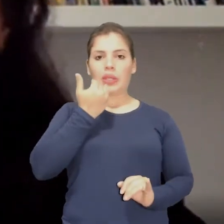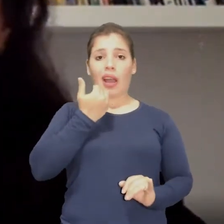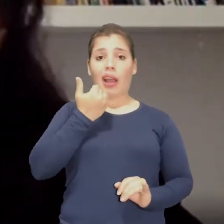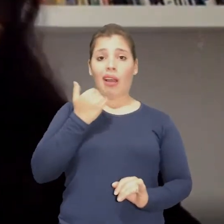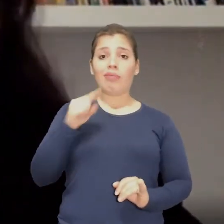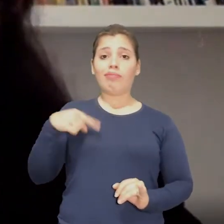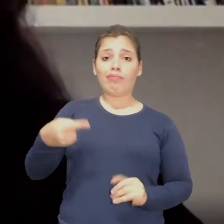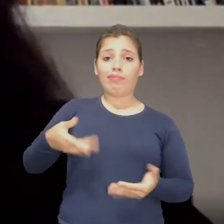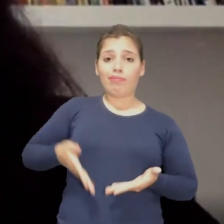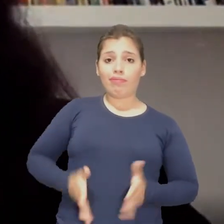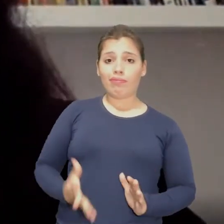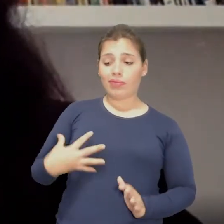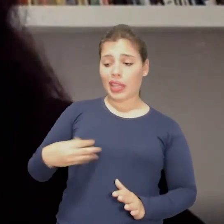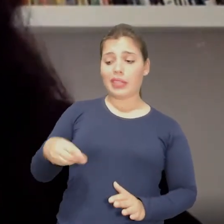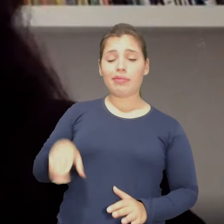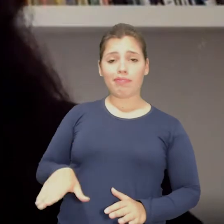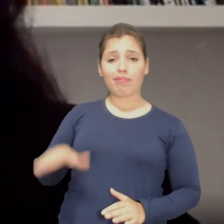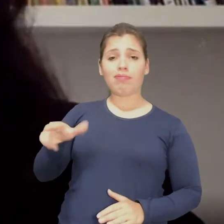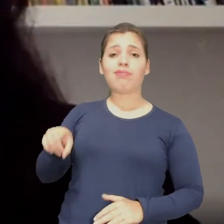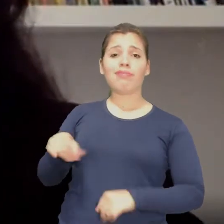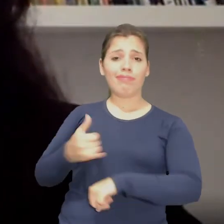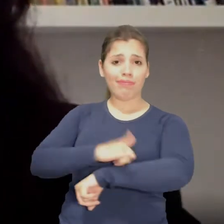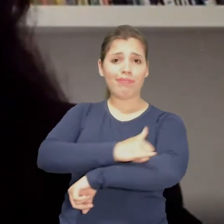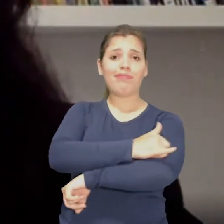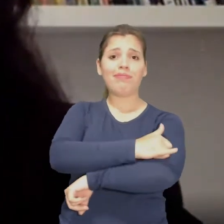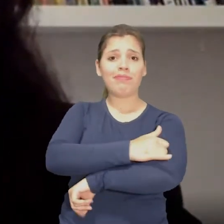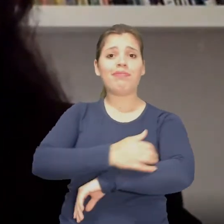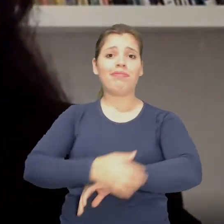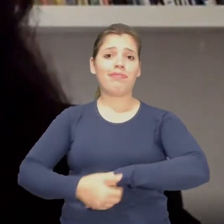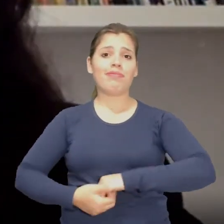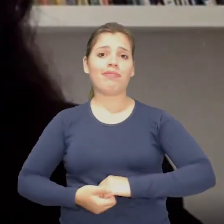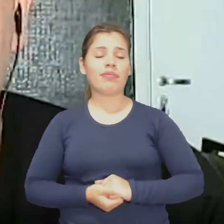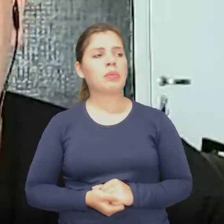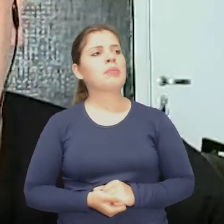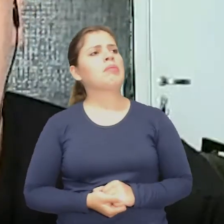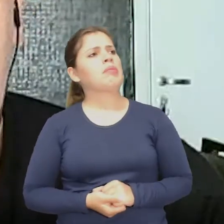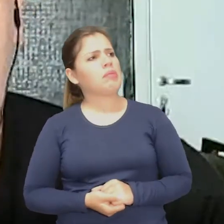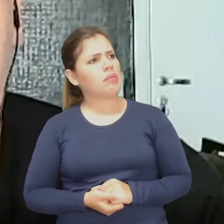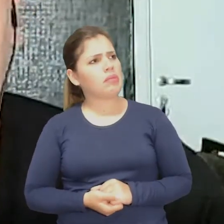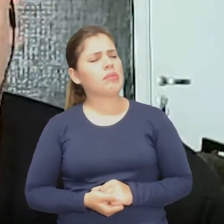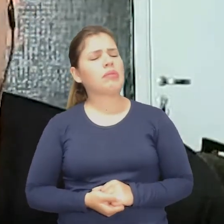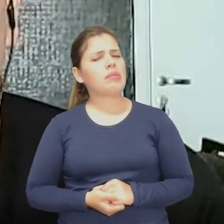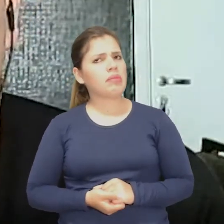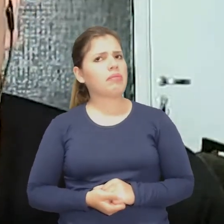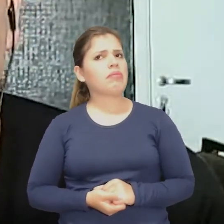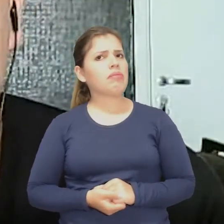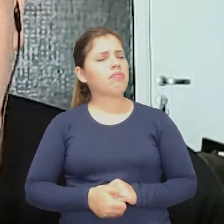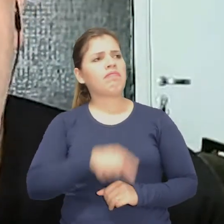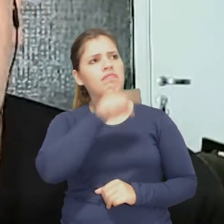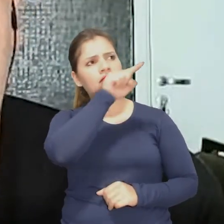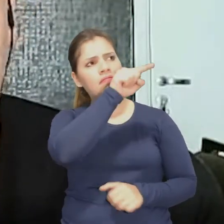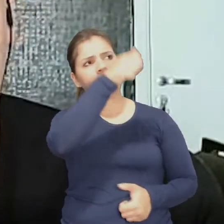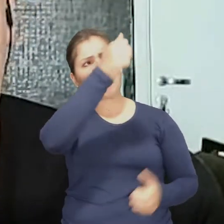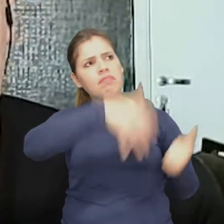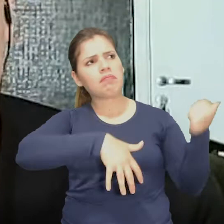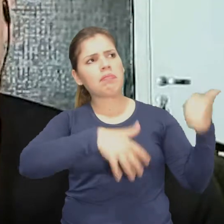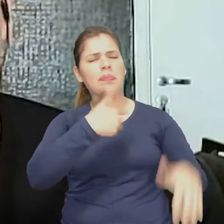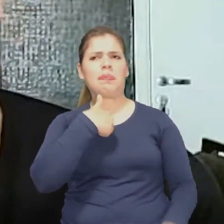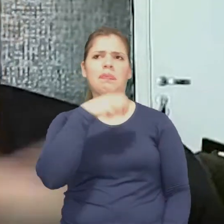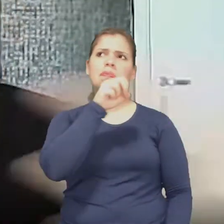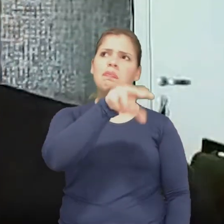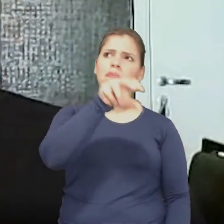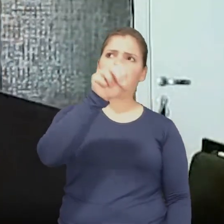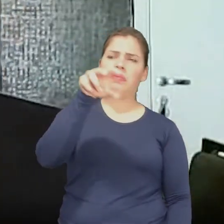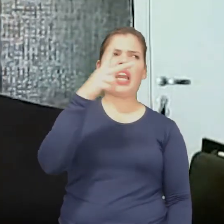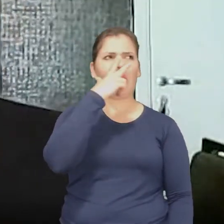E é por tudo isso que eu acabei de conversar aqui. Doutora, isso tudo que a doutora falou, realmente eu acho que eu tenho visto, né?